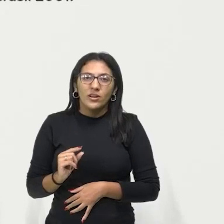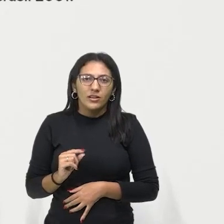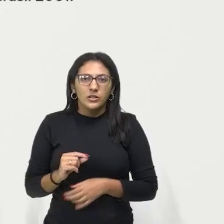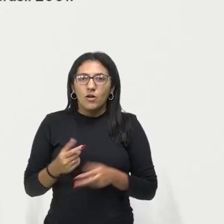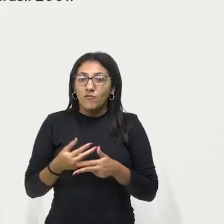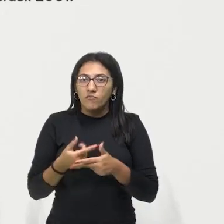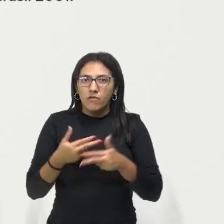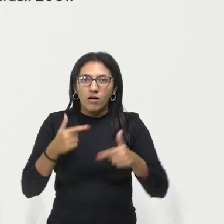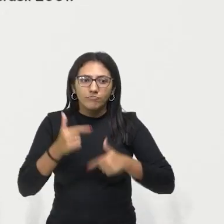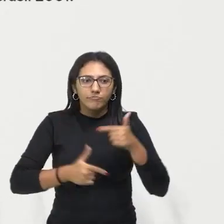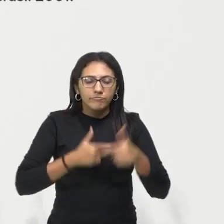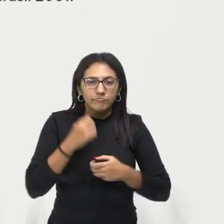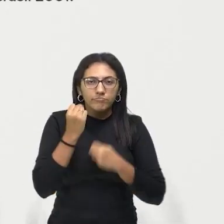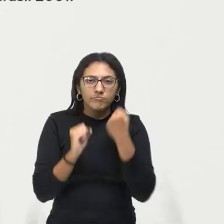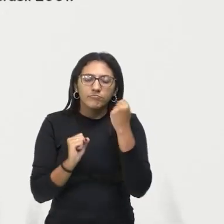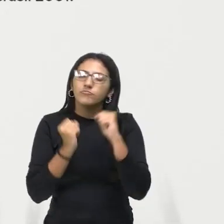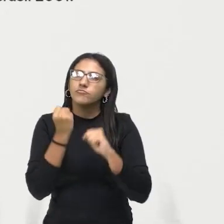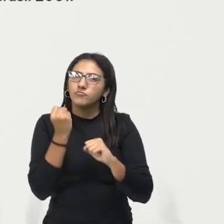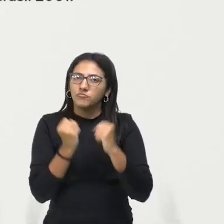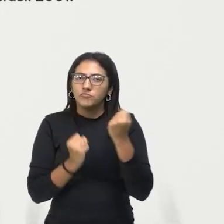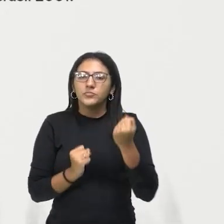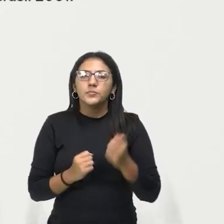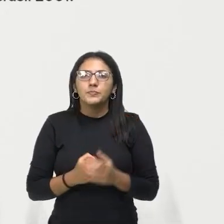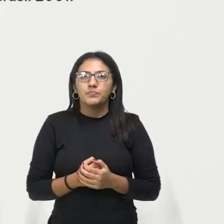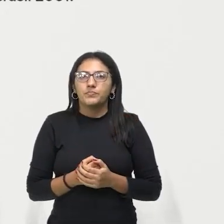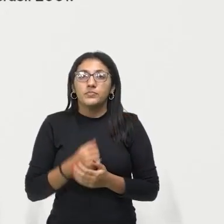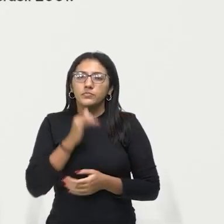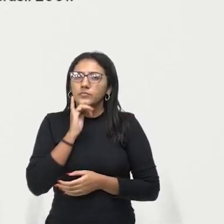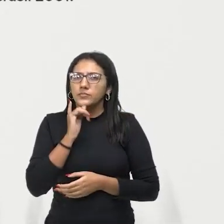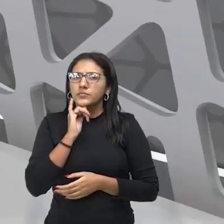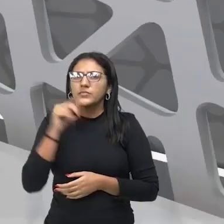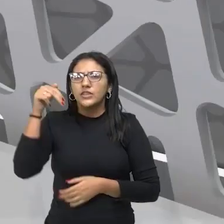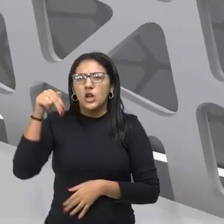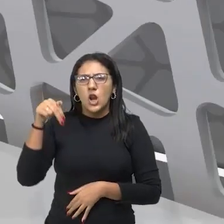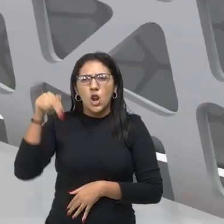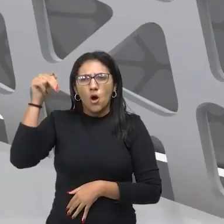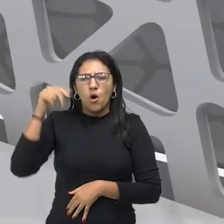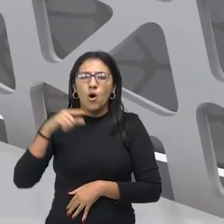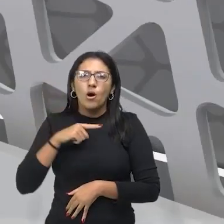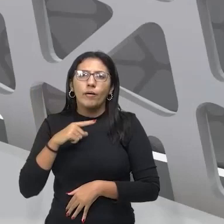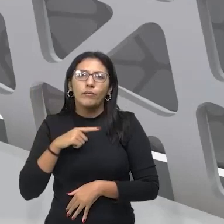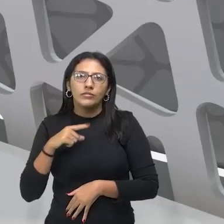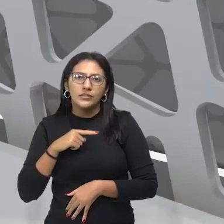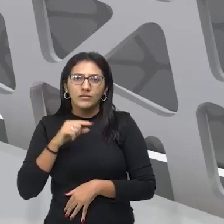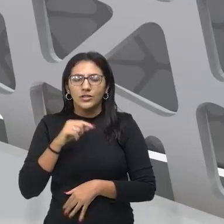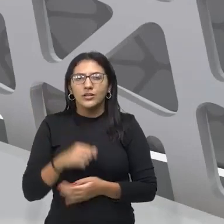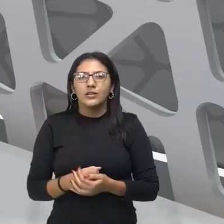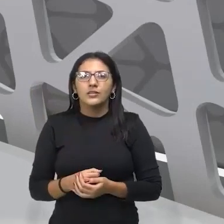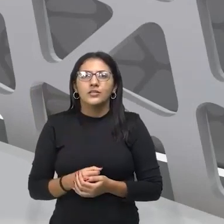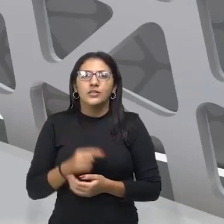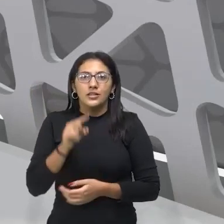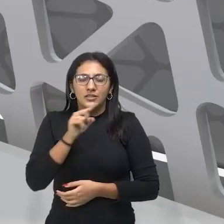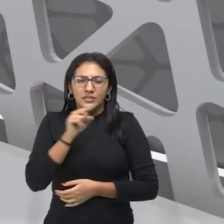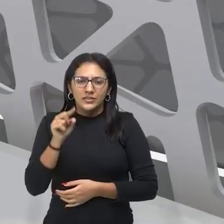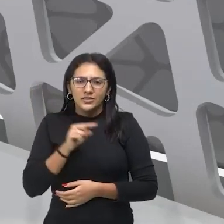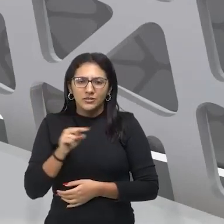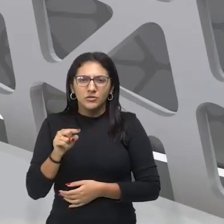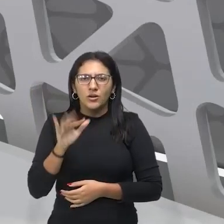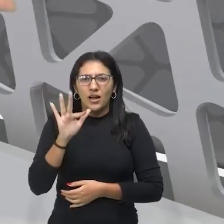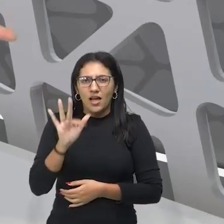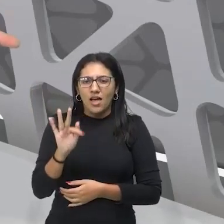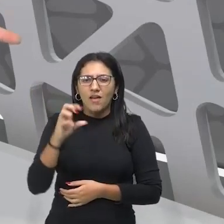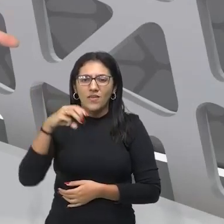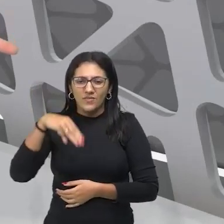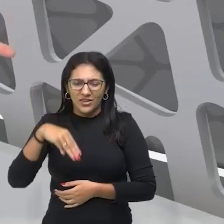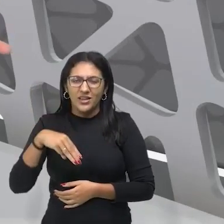Gente, isso é muito pouco em relação à atividade industrial do resto do país, tá? Na região Norte, por exemplo, nós tivemos o